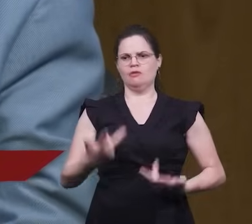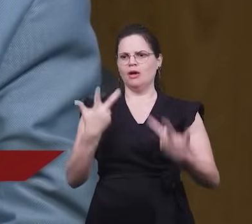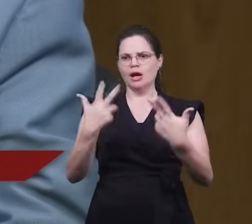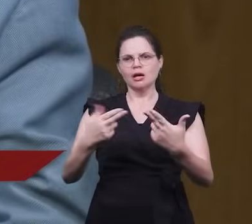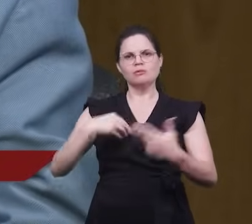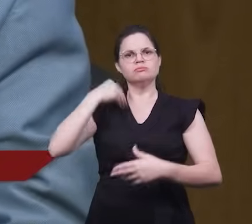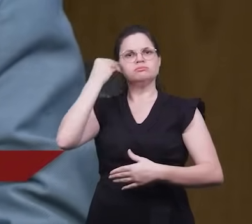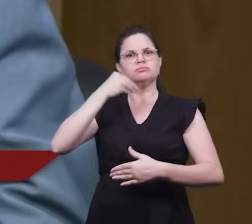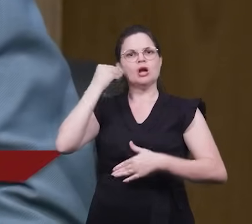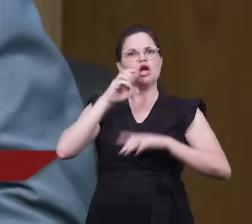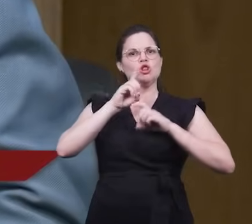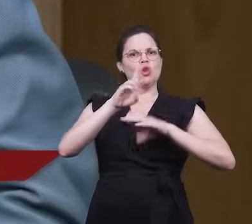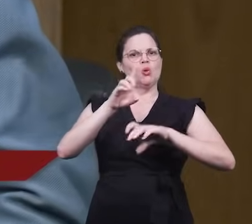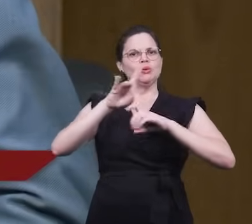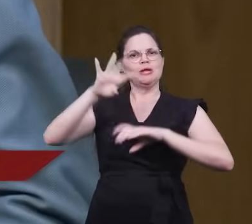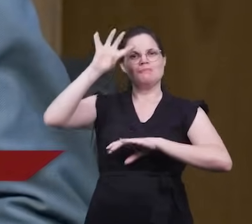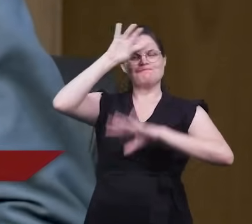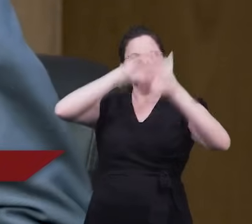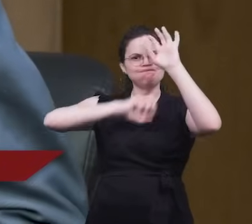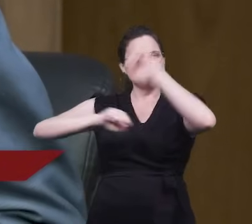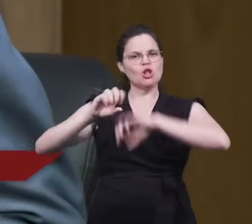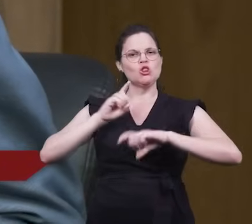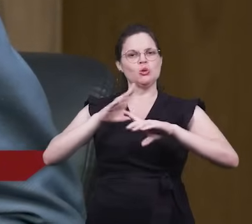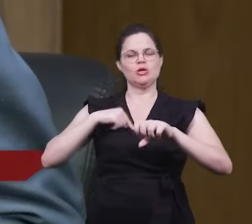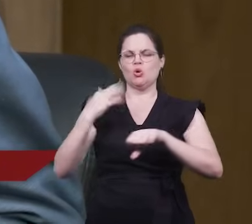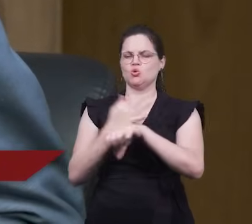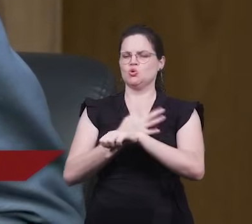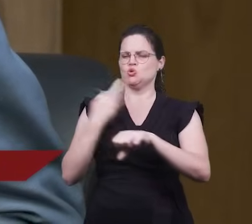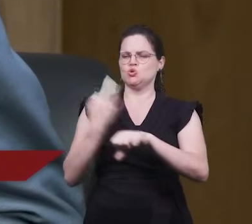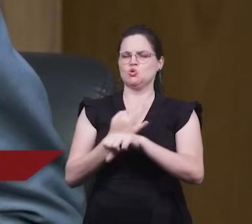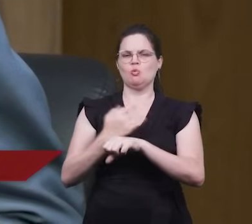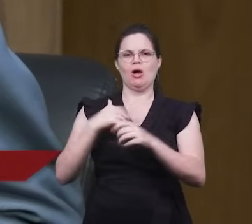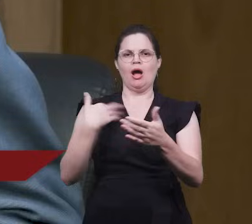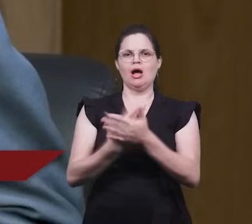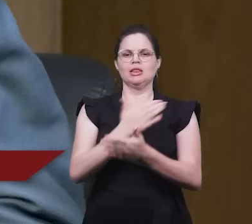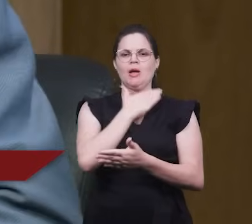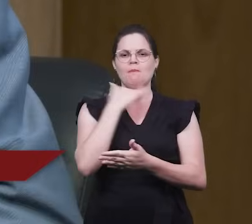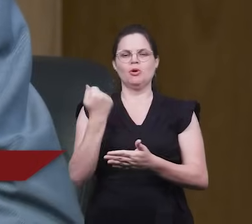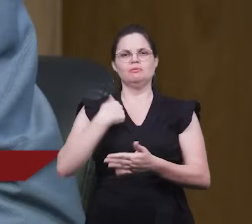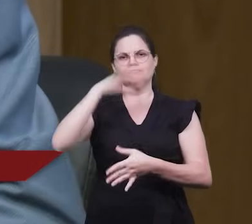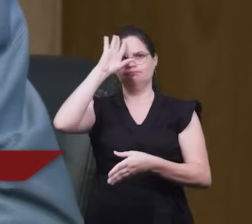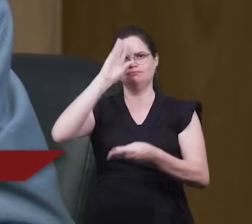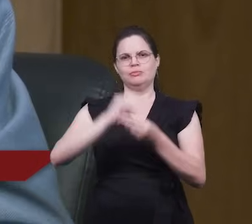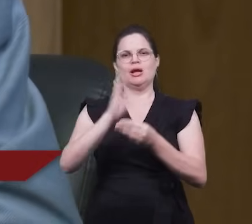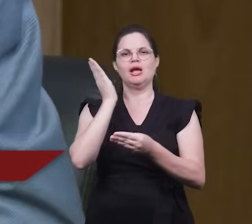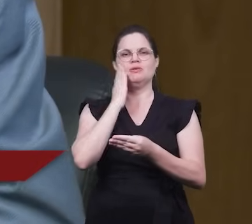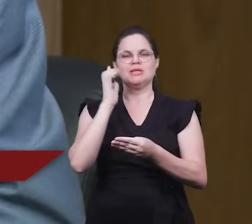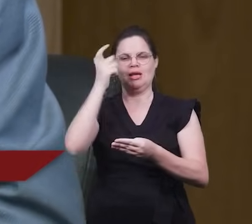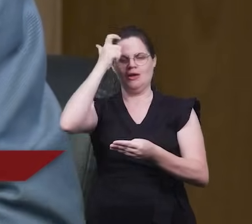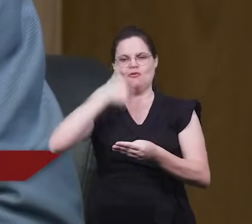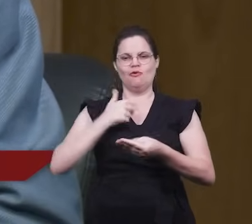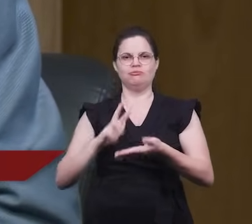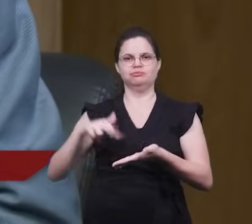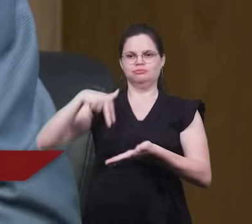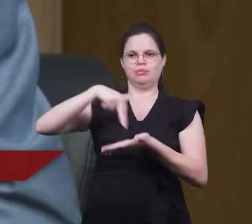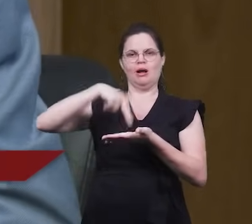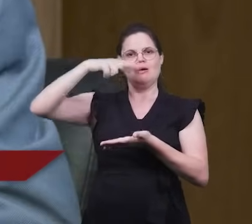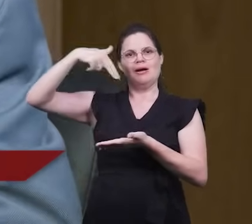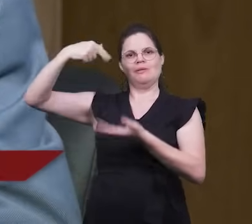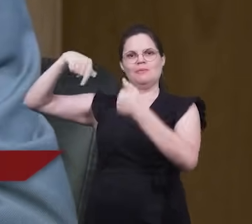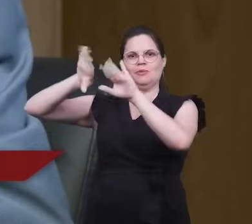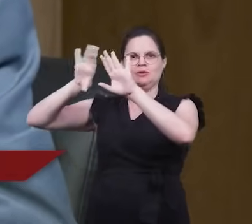e vive os ensinos de Jesus e morre neles da expectativa de que ela vai